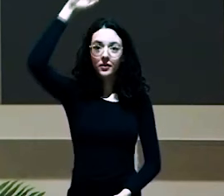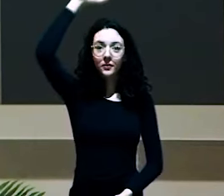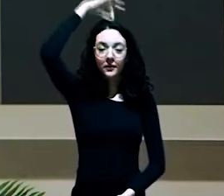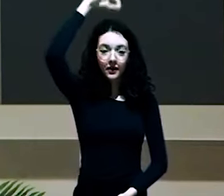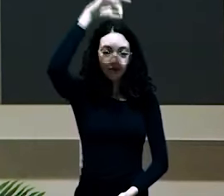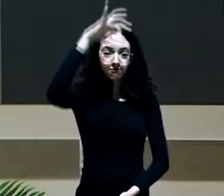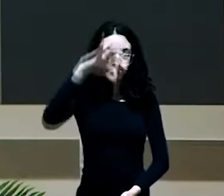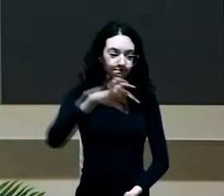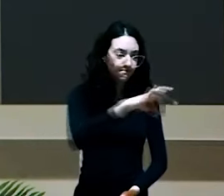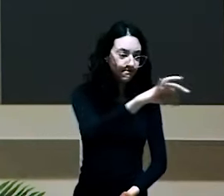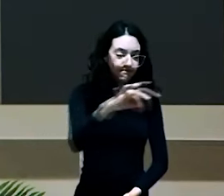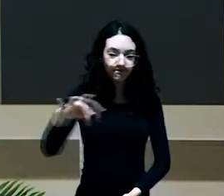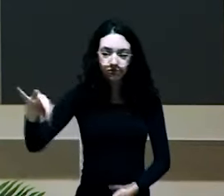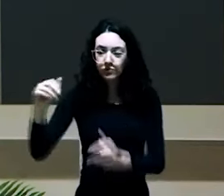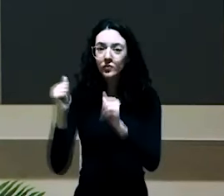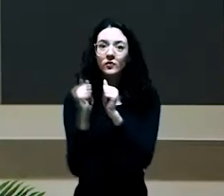Escutei tantas coisas.